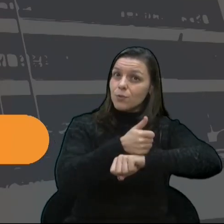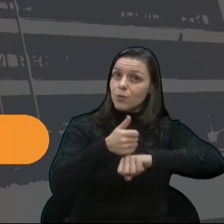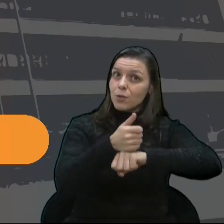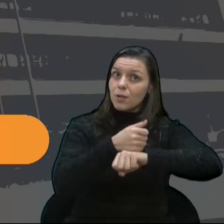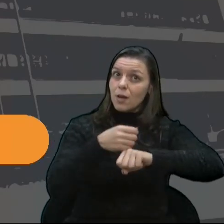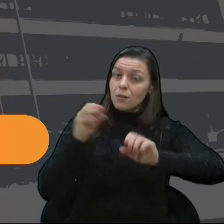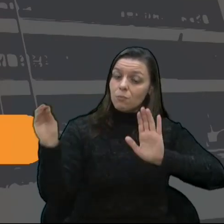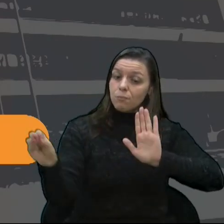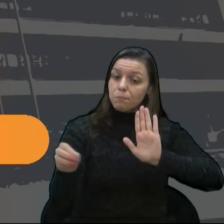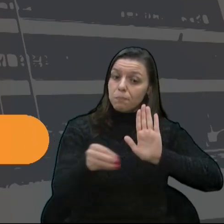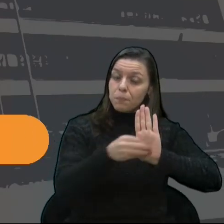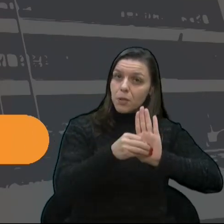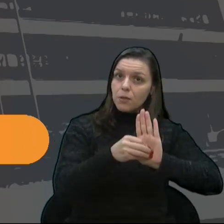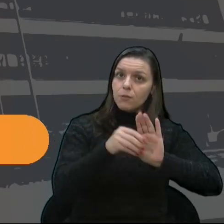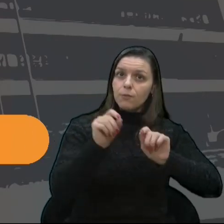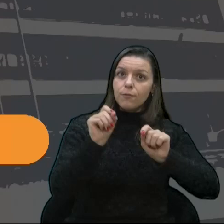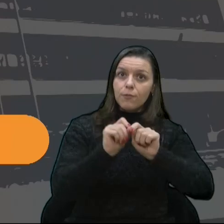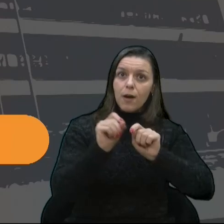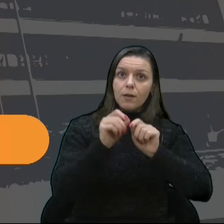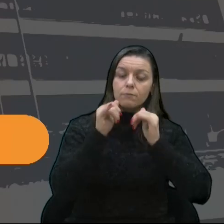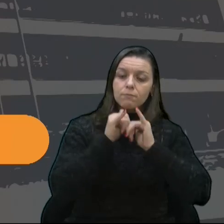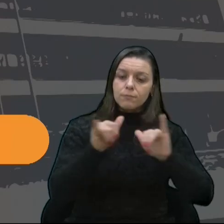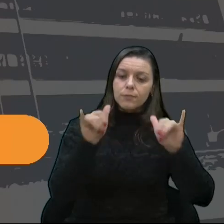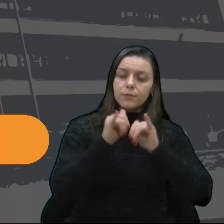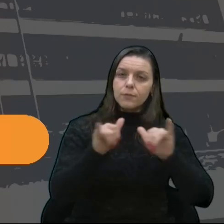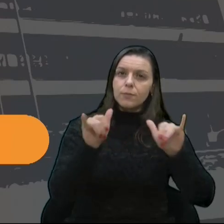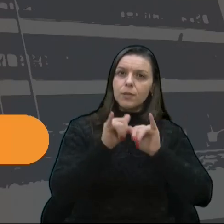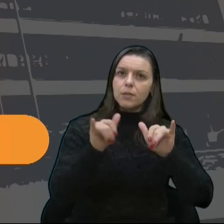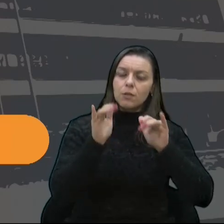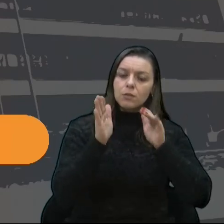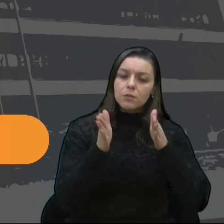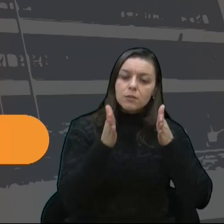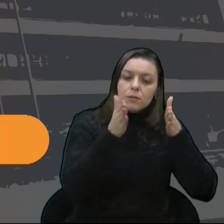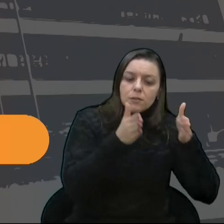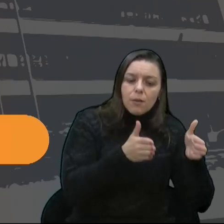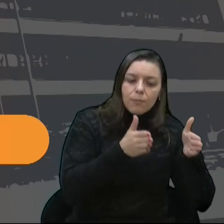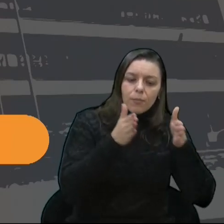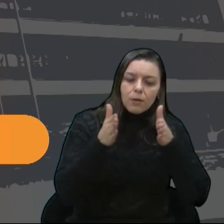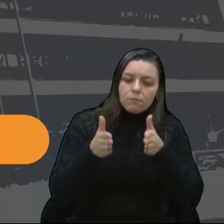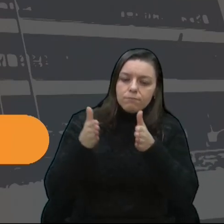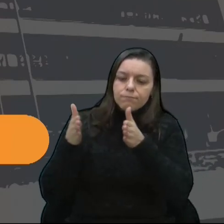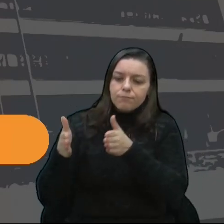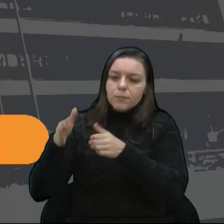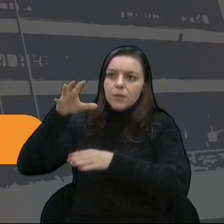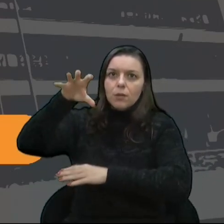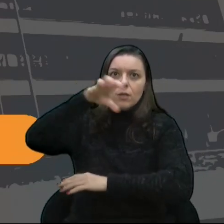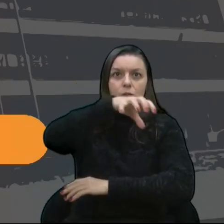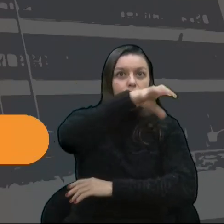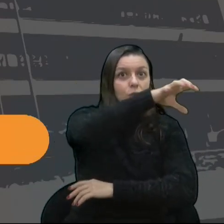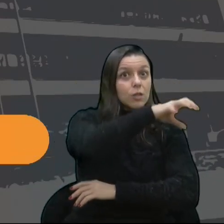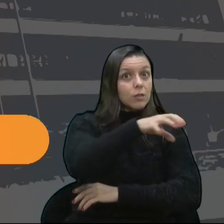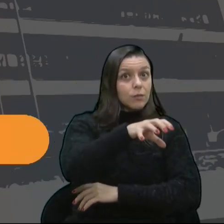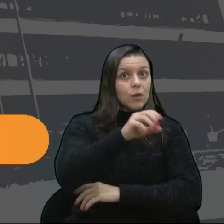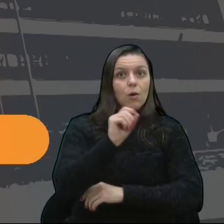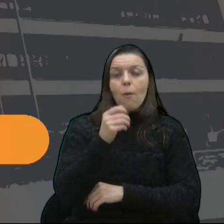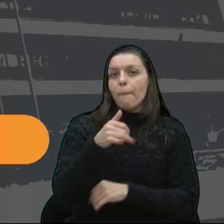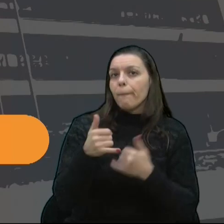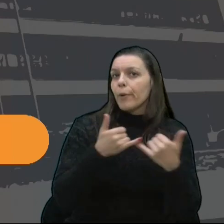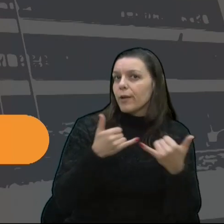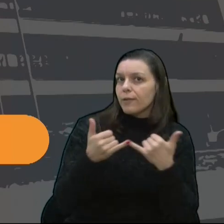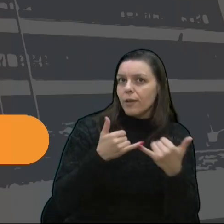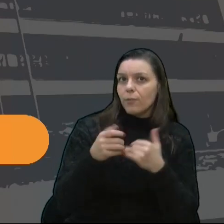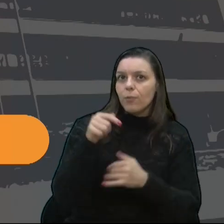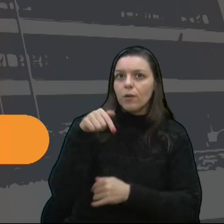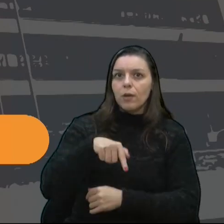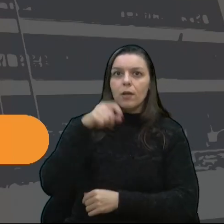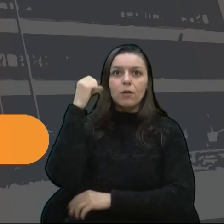um classificado, e você possa ir lá e separar por região. E dentro da sua região, por exemplo, no Rio Grande do Sul,